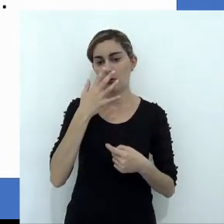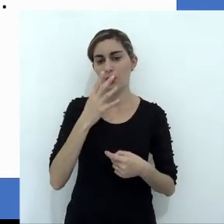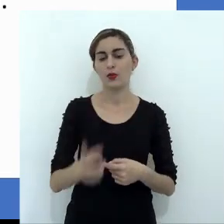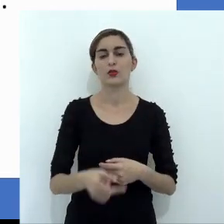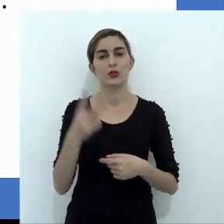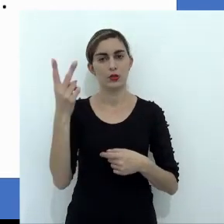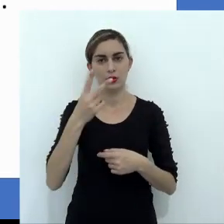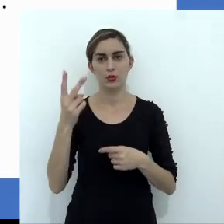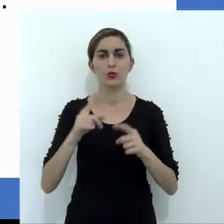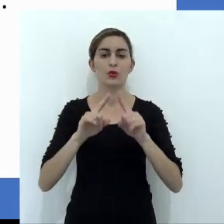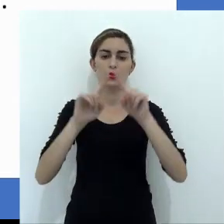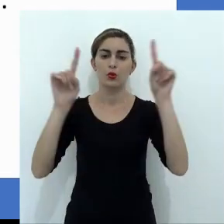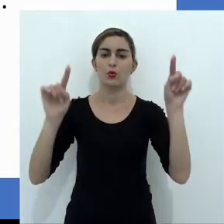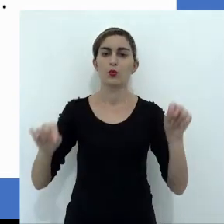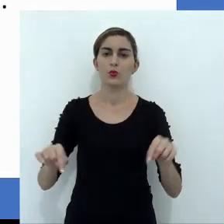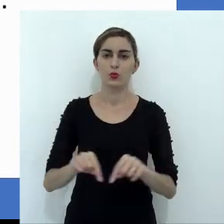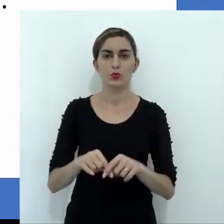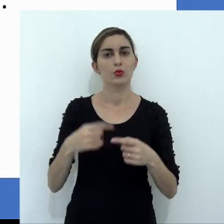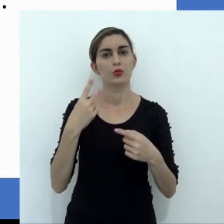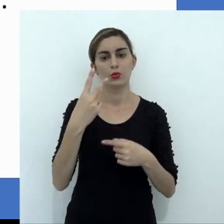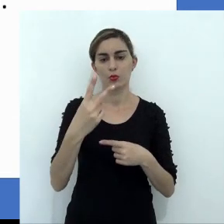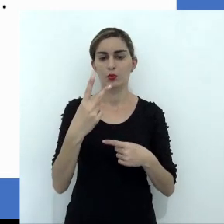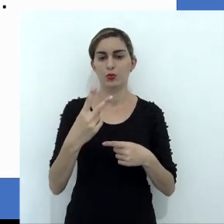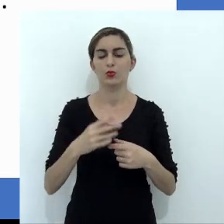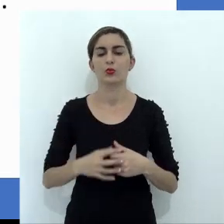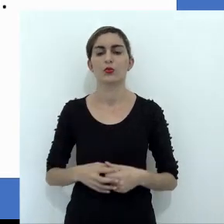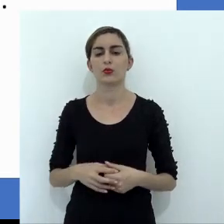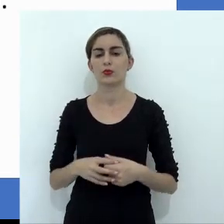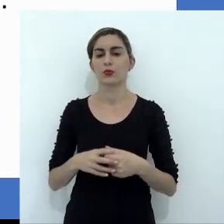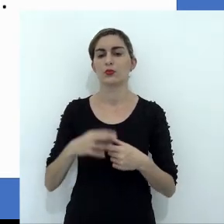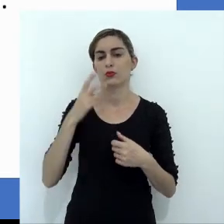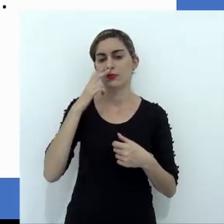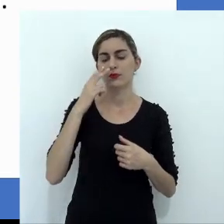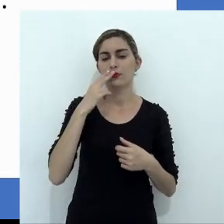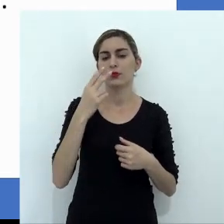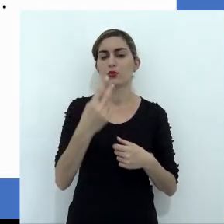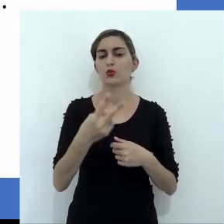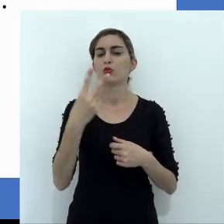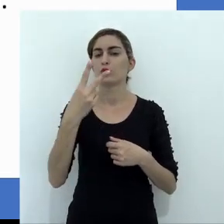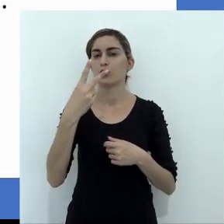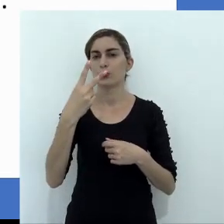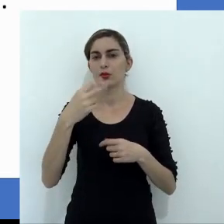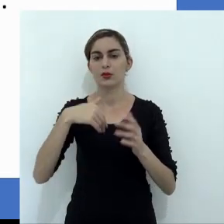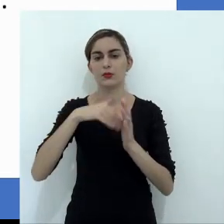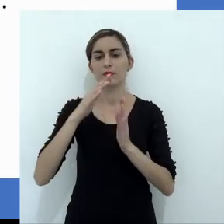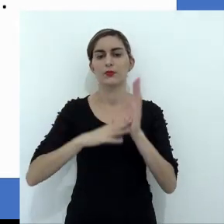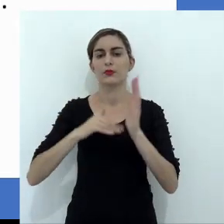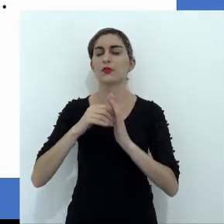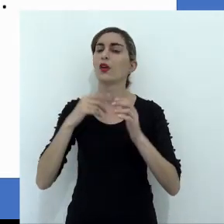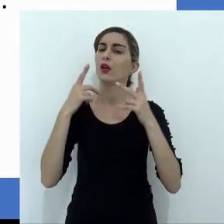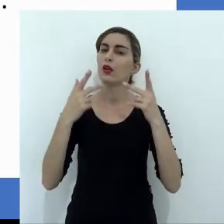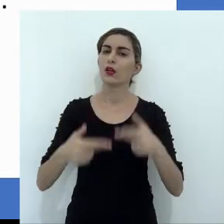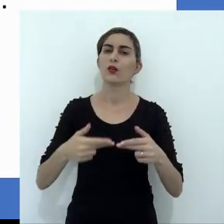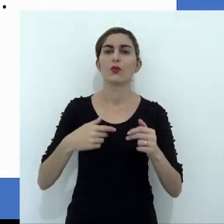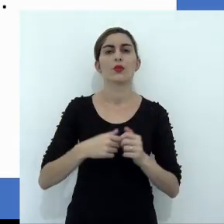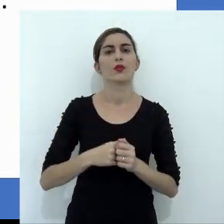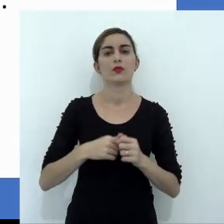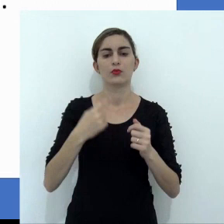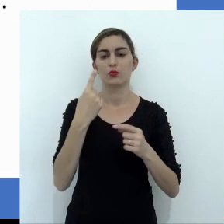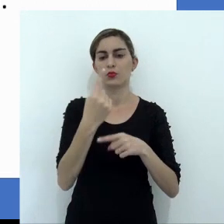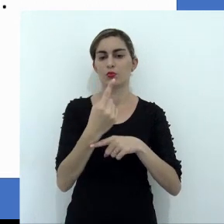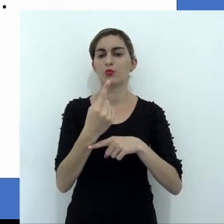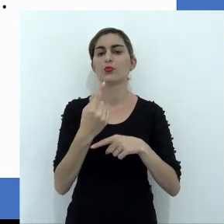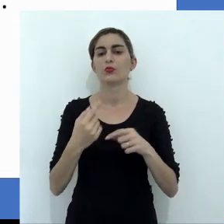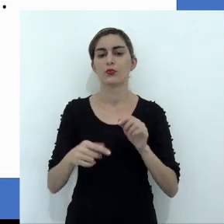que na segunda, ele está tomando 2 dessas partes. Ó. Tem lá 2 partezinhas pintadas de rosa, que equivale exatamente